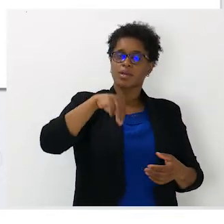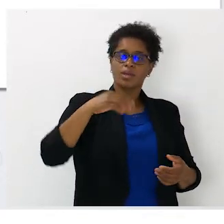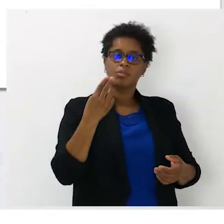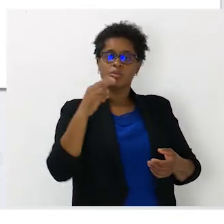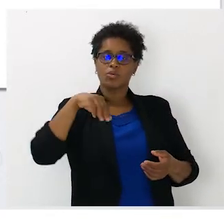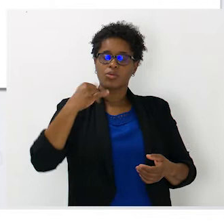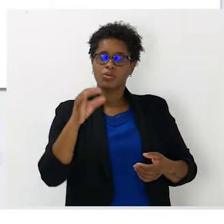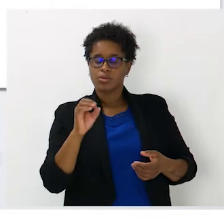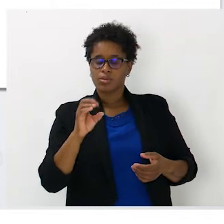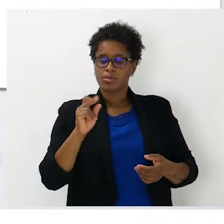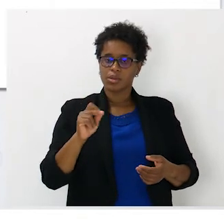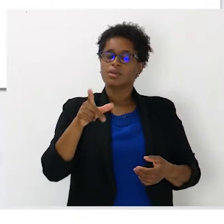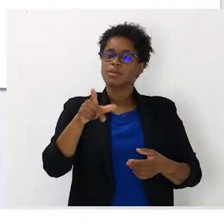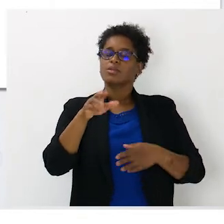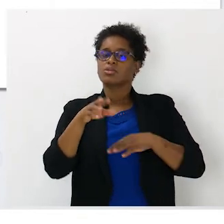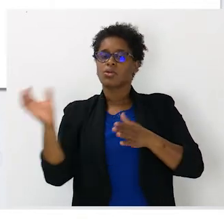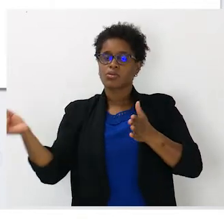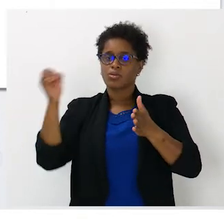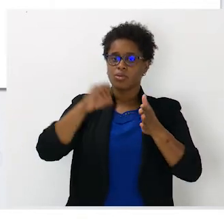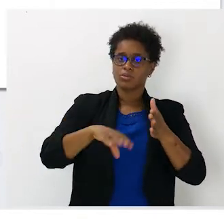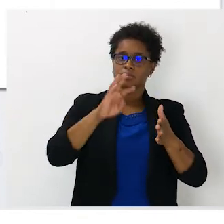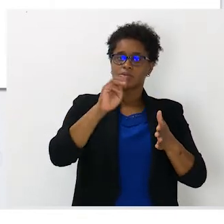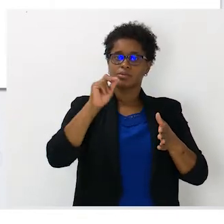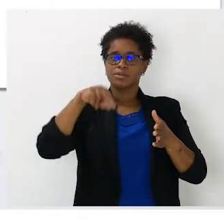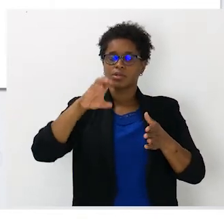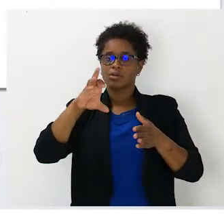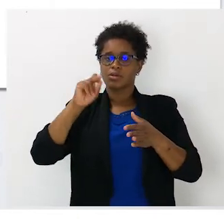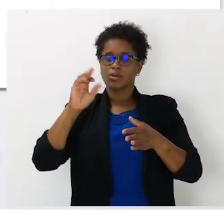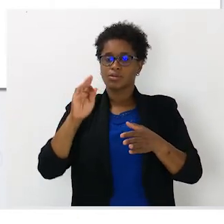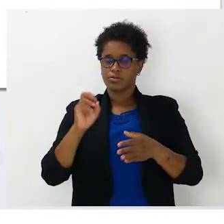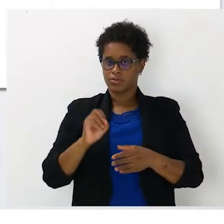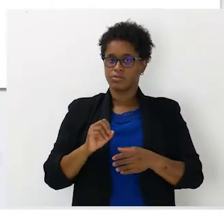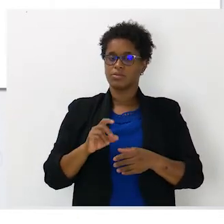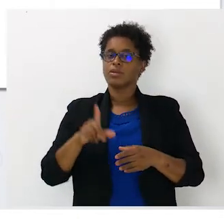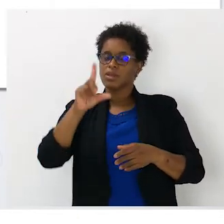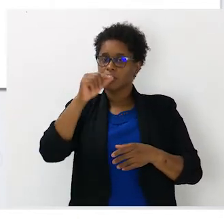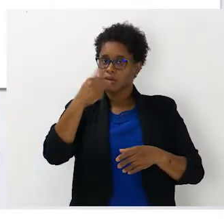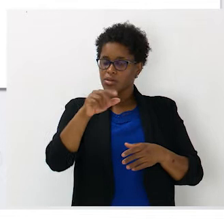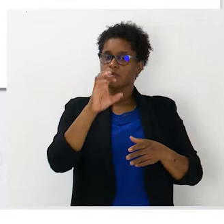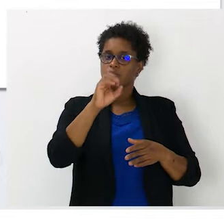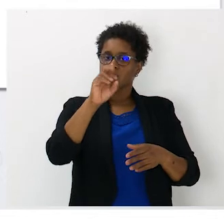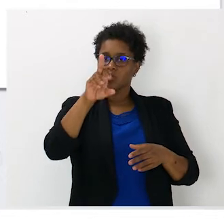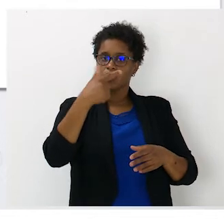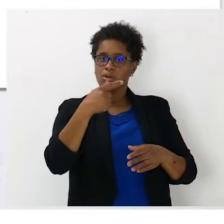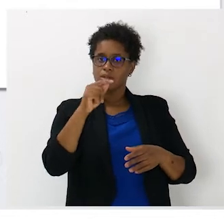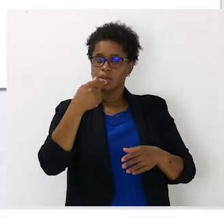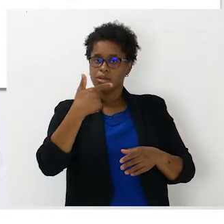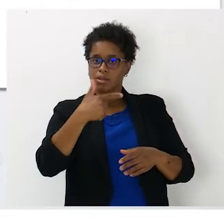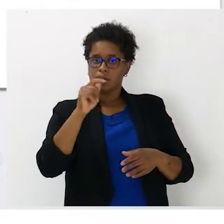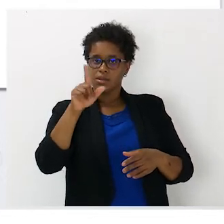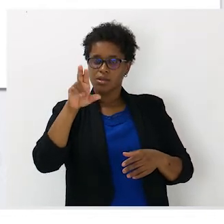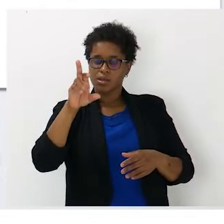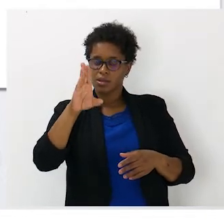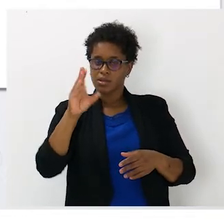a múmia é colocada no sarcófago. Portanto, temos o cortejo, o acto do